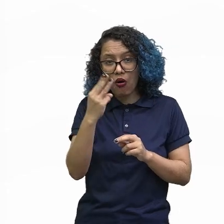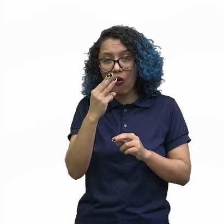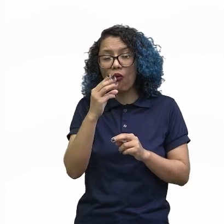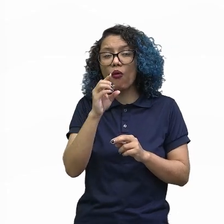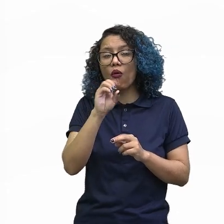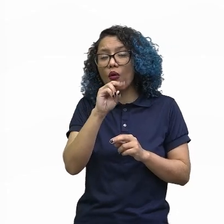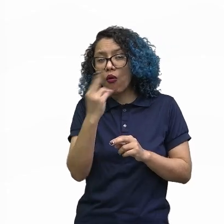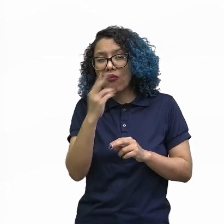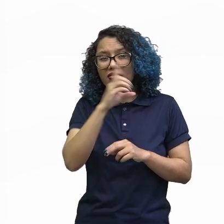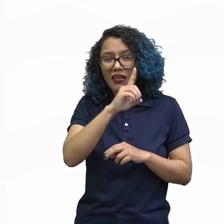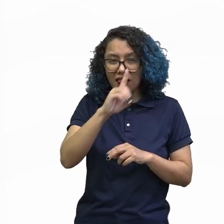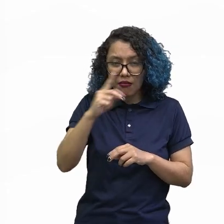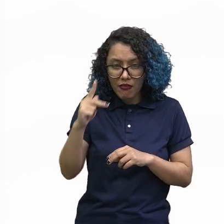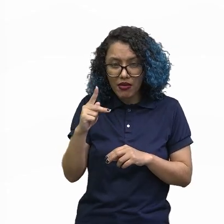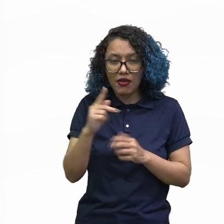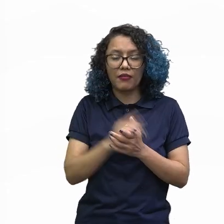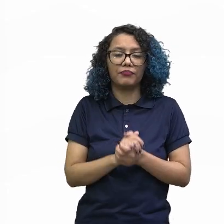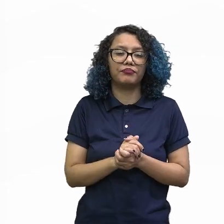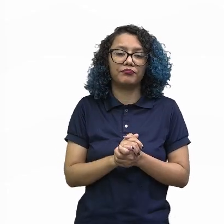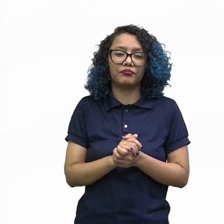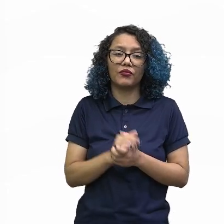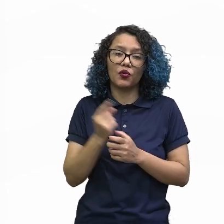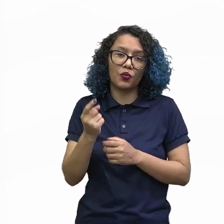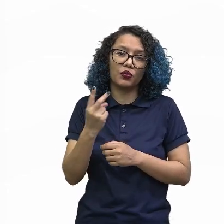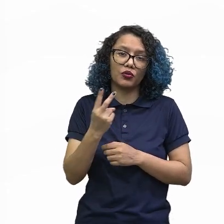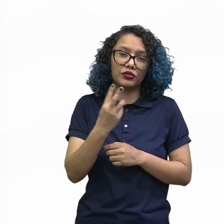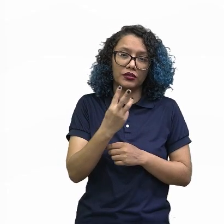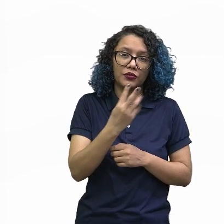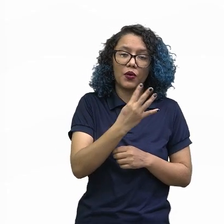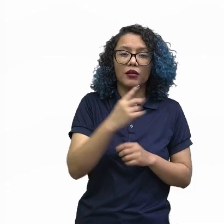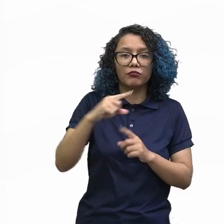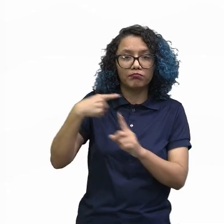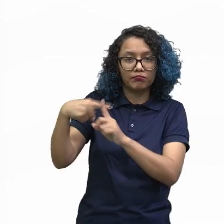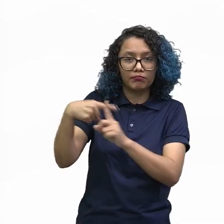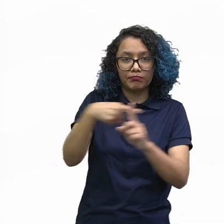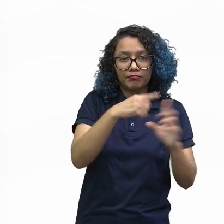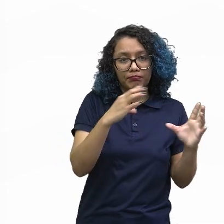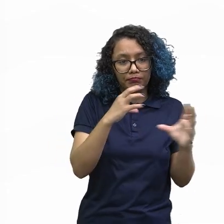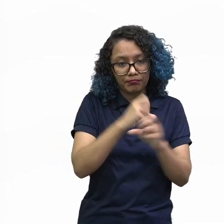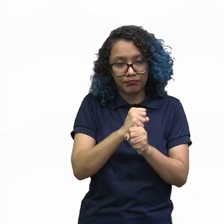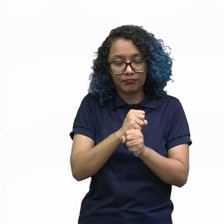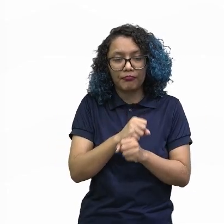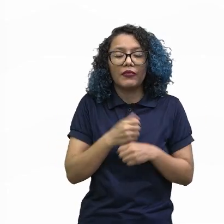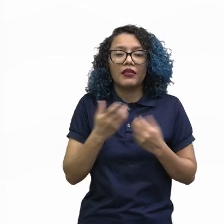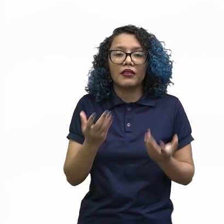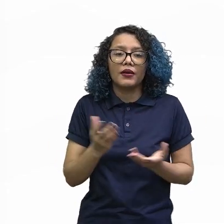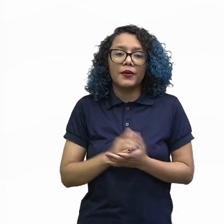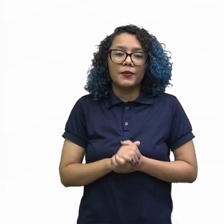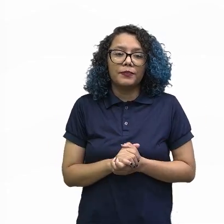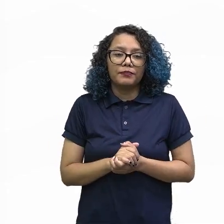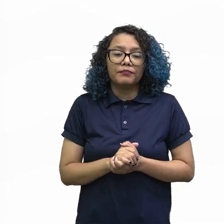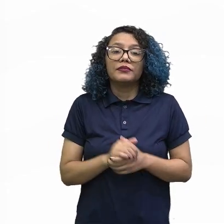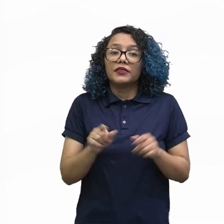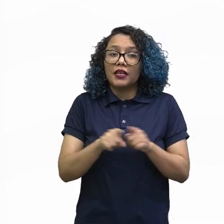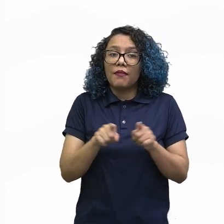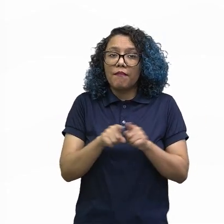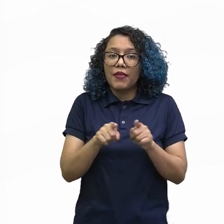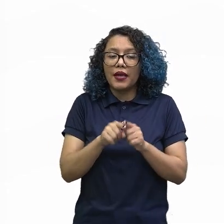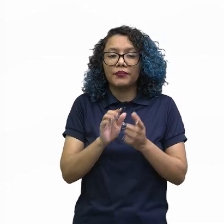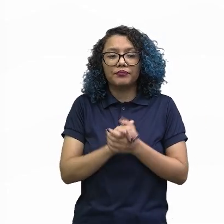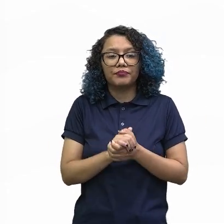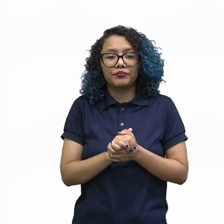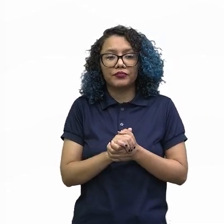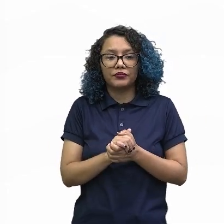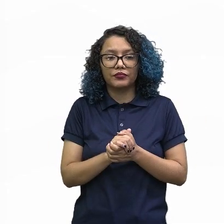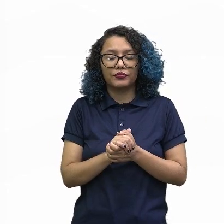do gerador 3 mais a tensão do gerador 4. É uma soma. E com base na equação dos geradores, a gente também pode concluir o